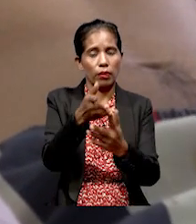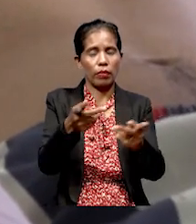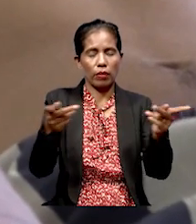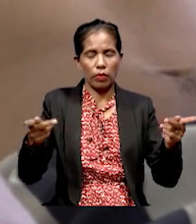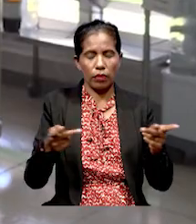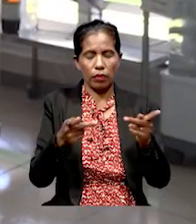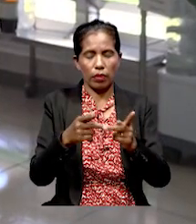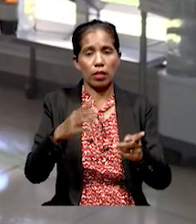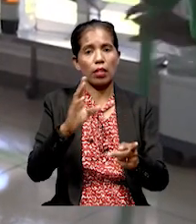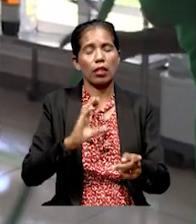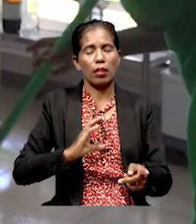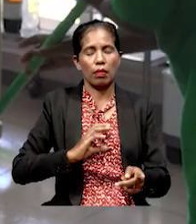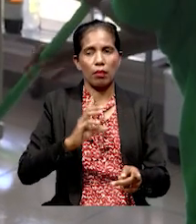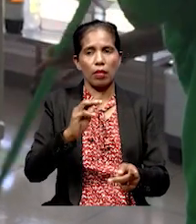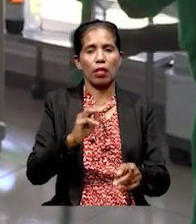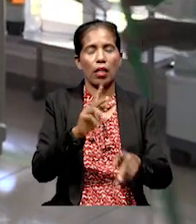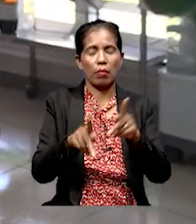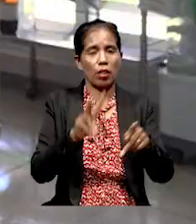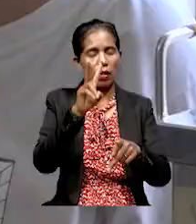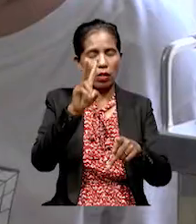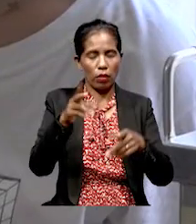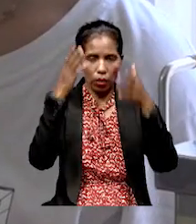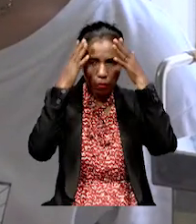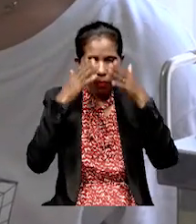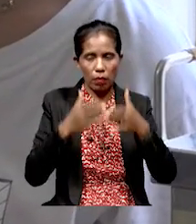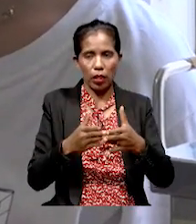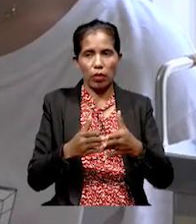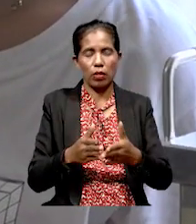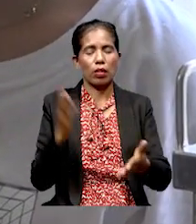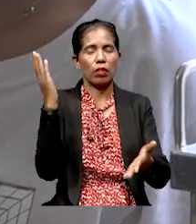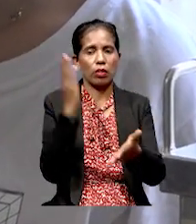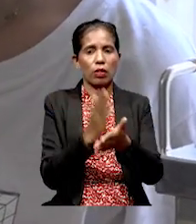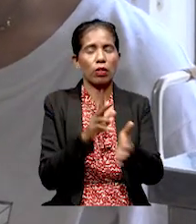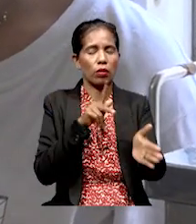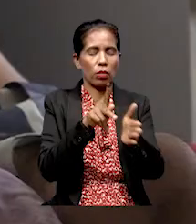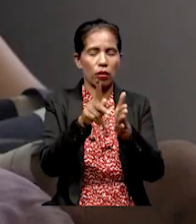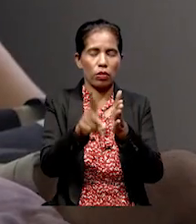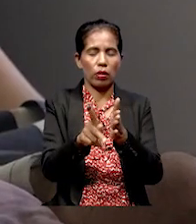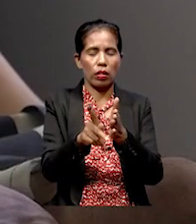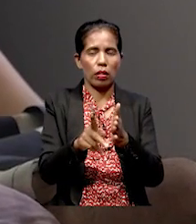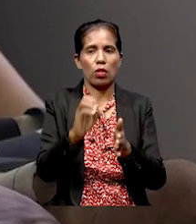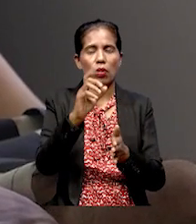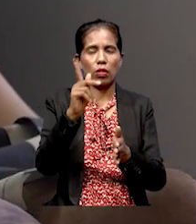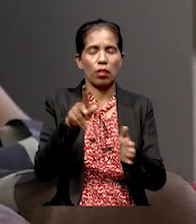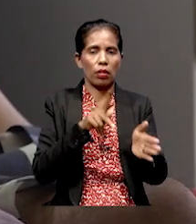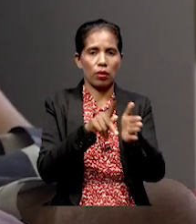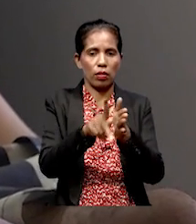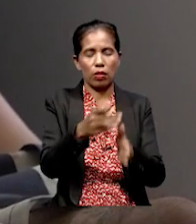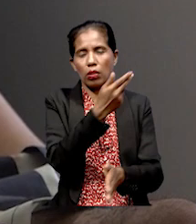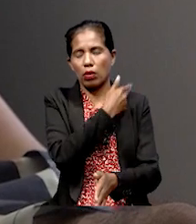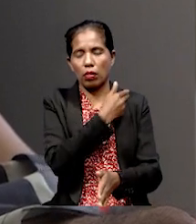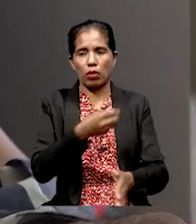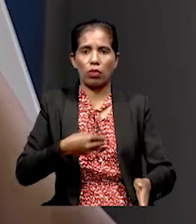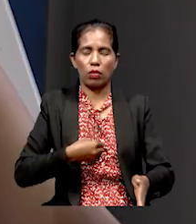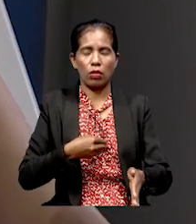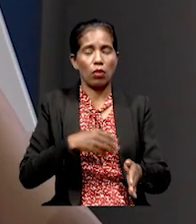ke koli e mana ingrua falung a metin halo asalta vítima ho di sona vítima Octavio de Oliveira hetan sona iha parte rusmatan